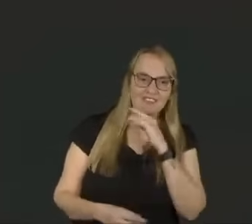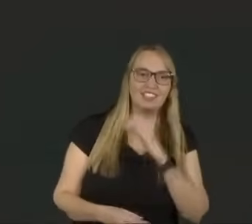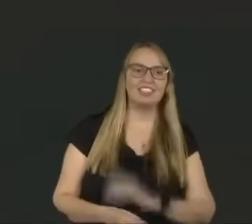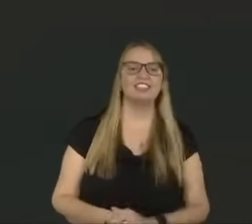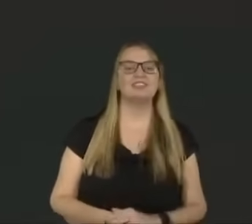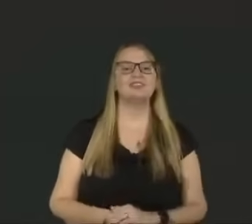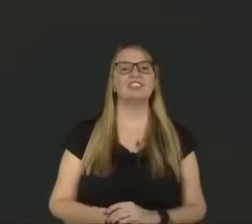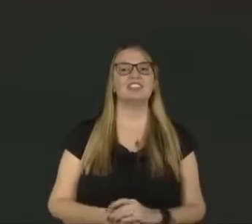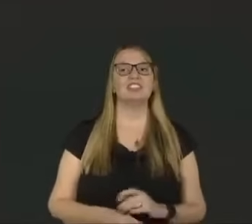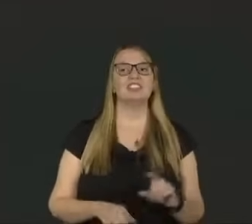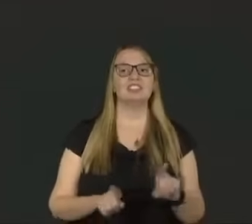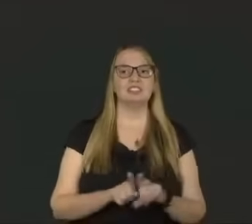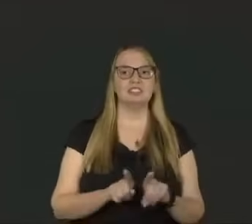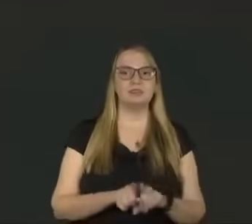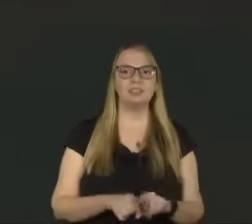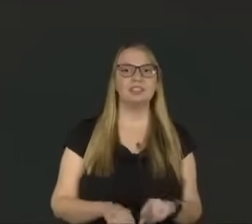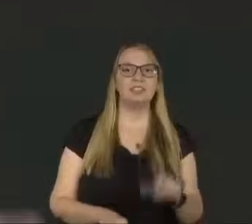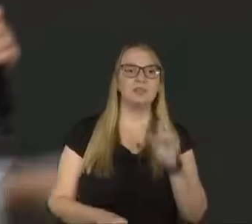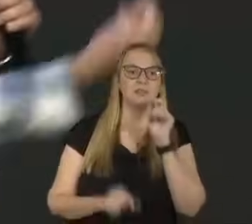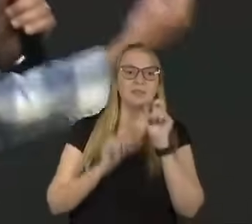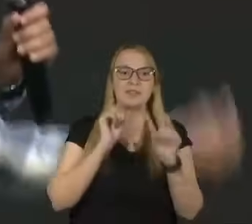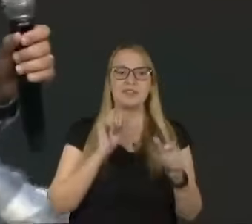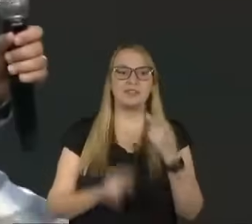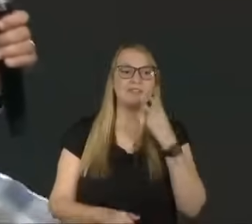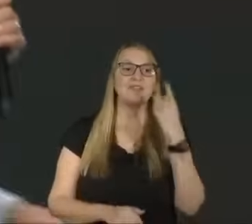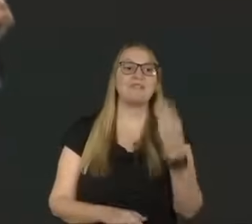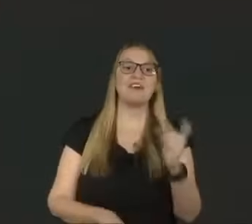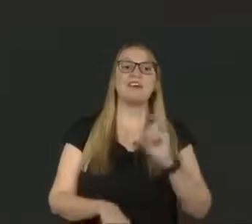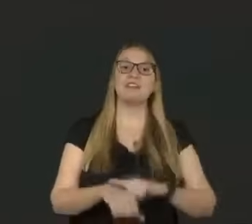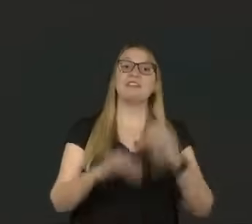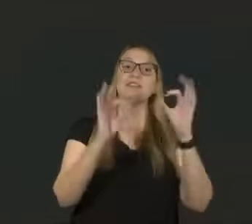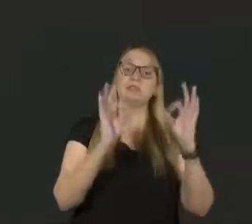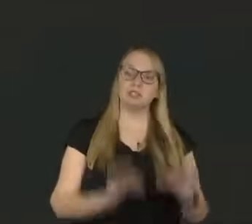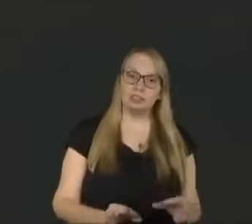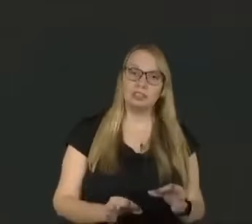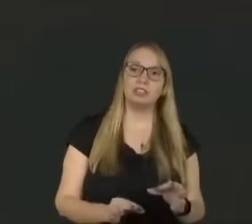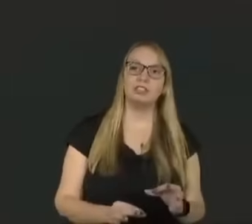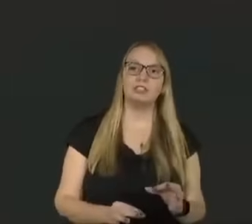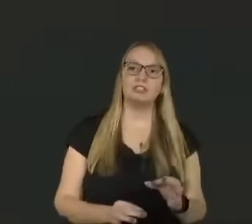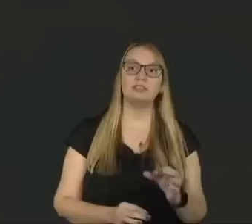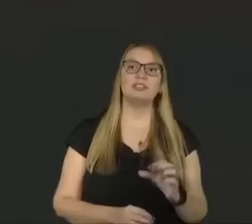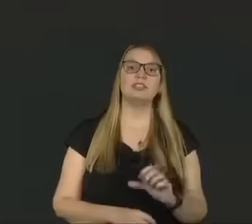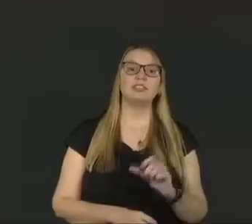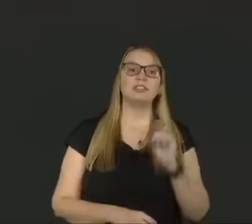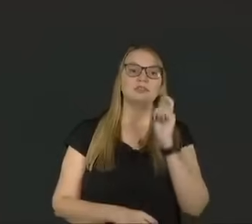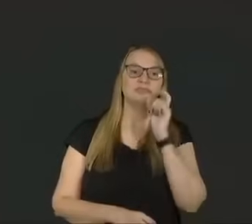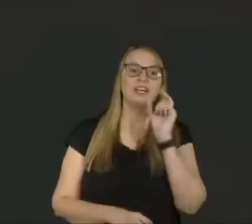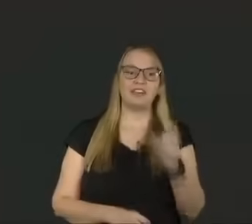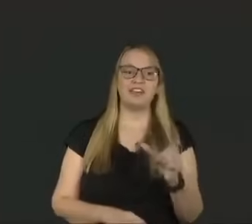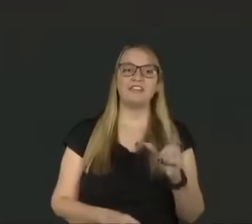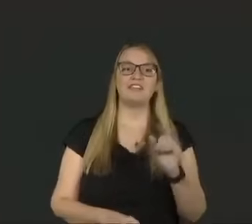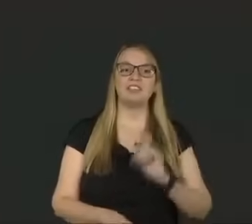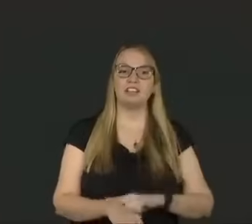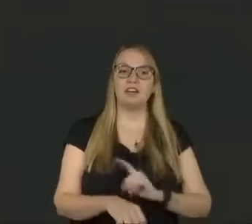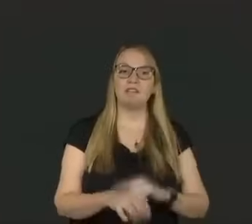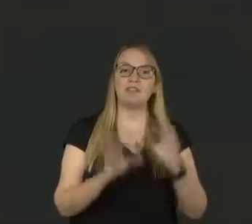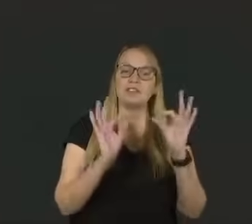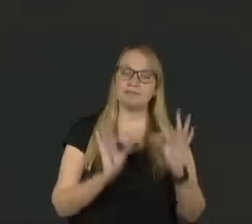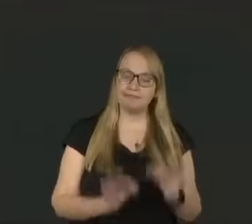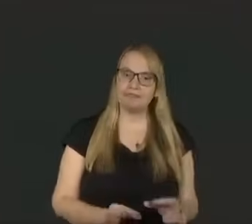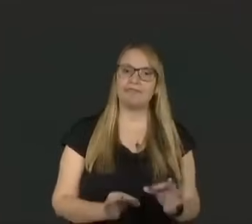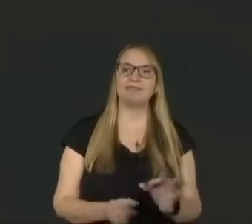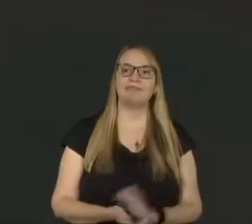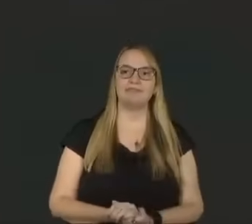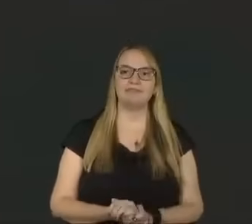ditas a seu tempo como maçã de ouro em salvas de prata assim são as palavras ditas a seu tempo